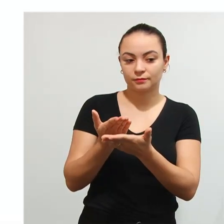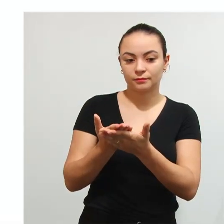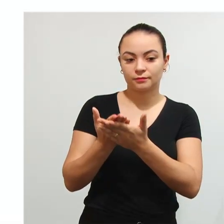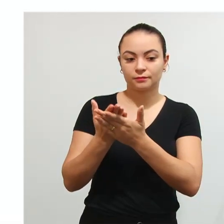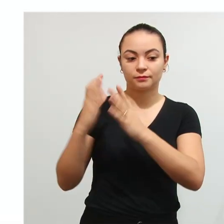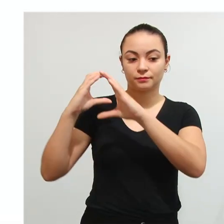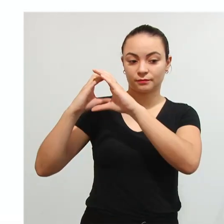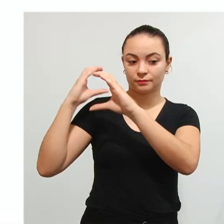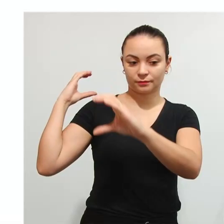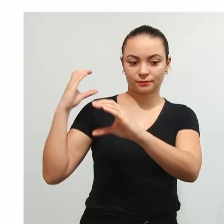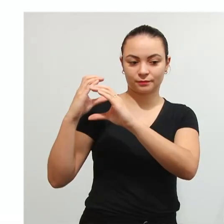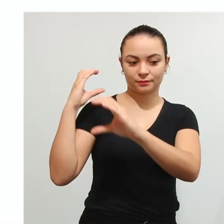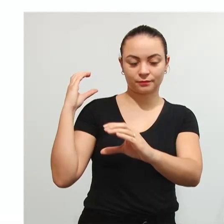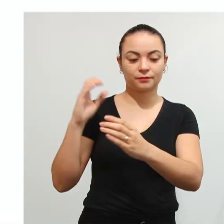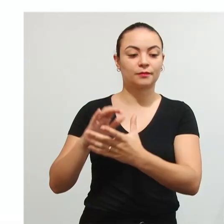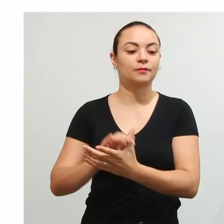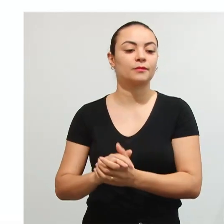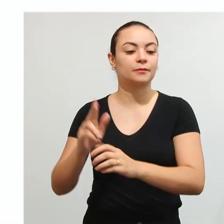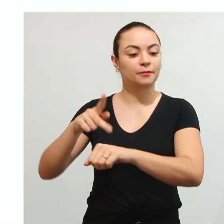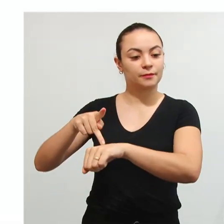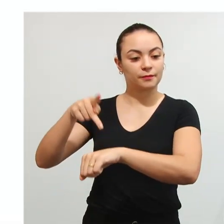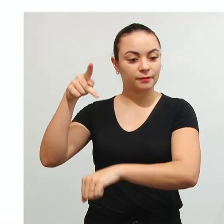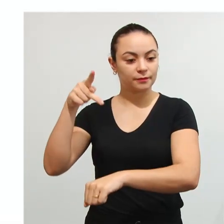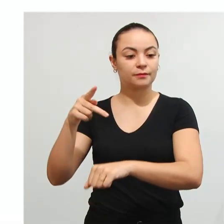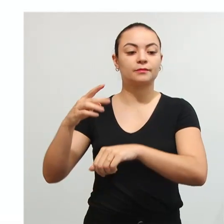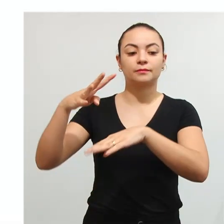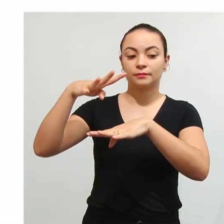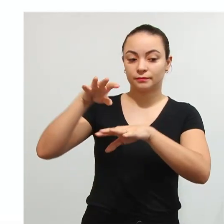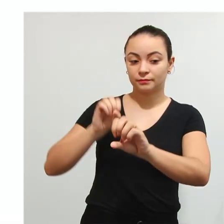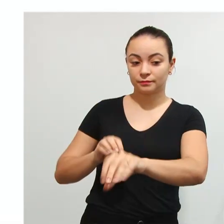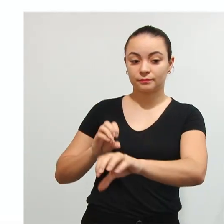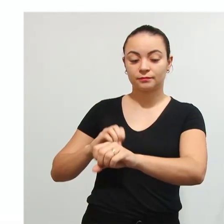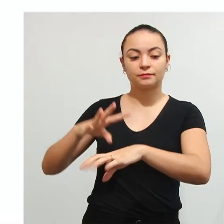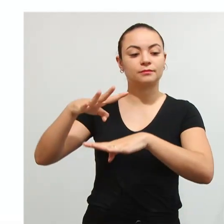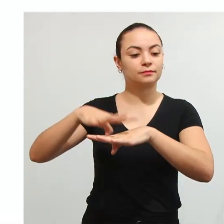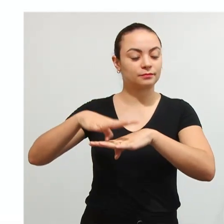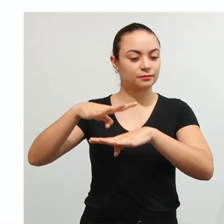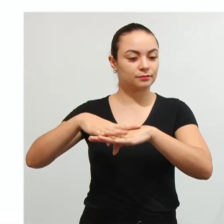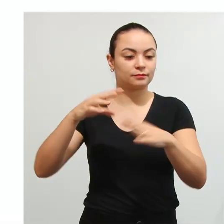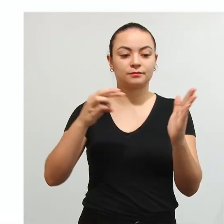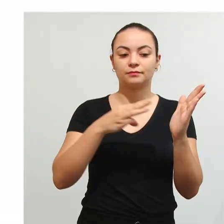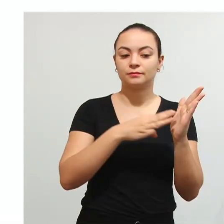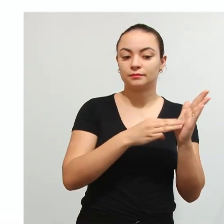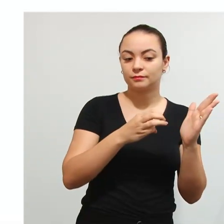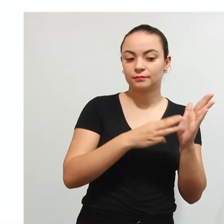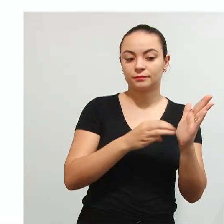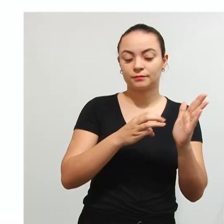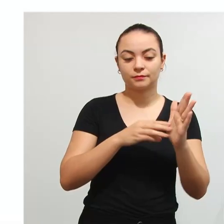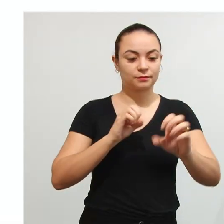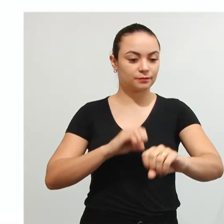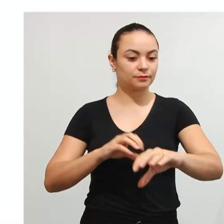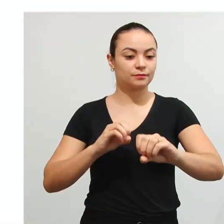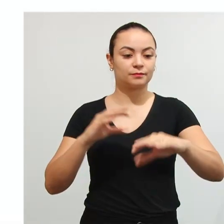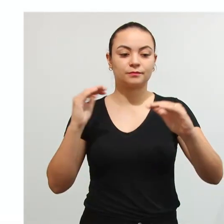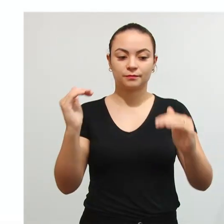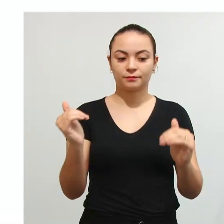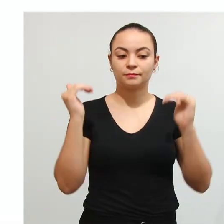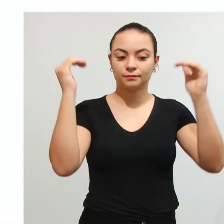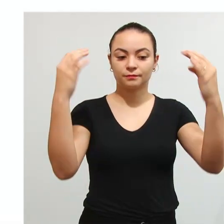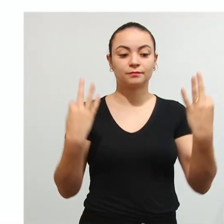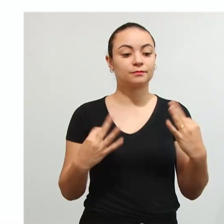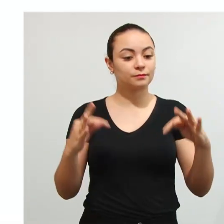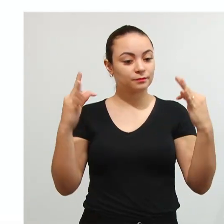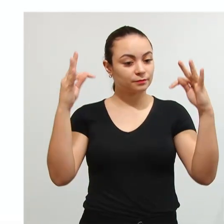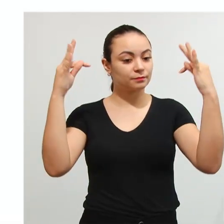especialização, Educação Matemática pela UNIR, Metodologia do Ensino Superior, Tecnologias em Educação, Mídias da